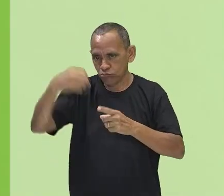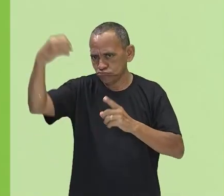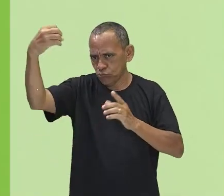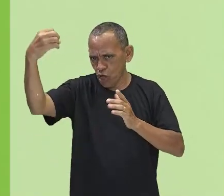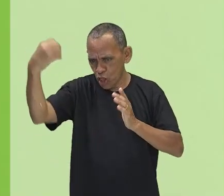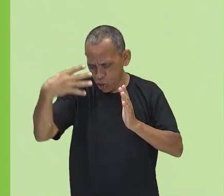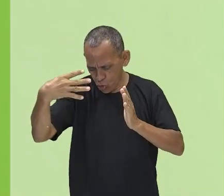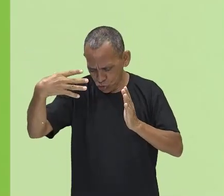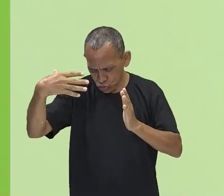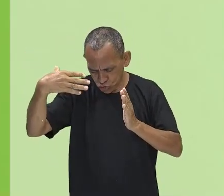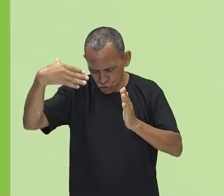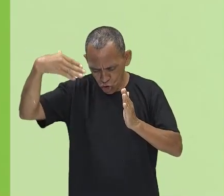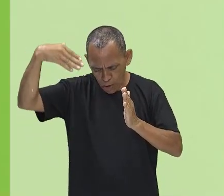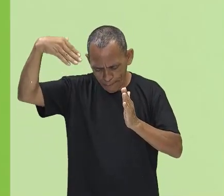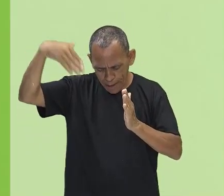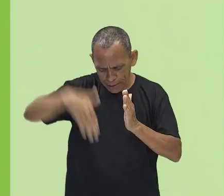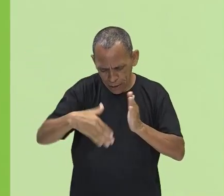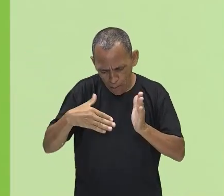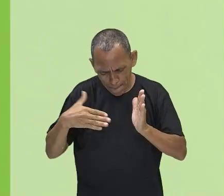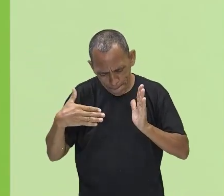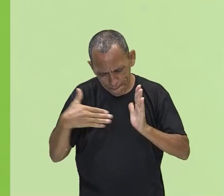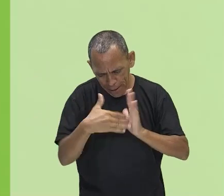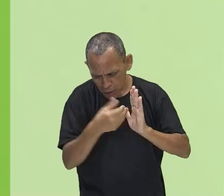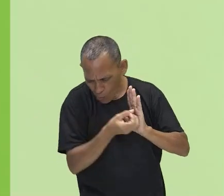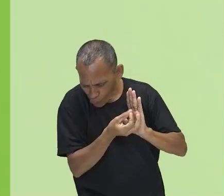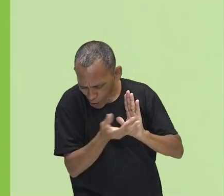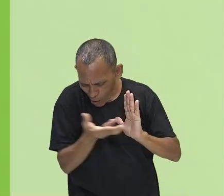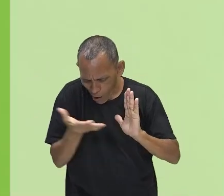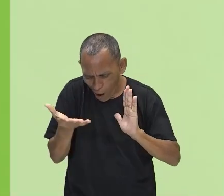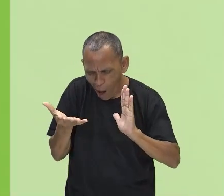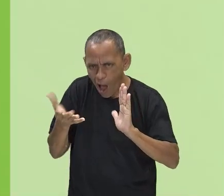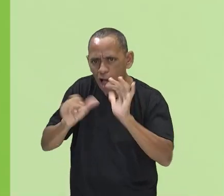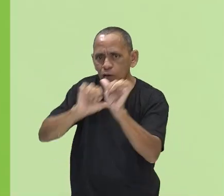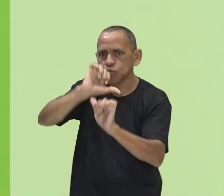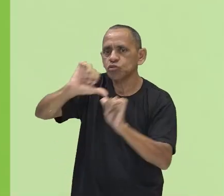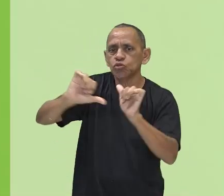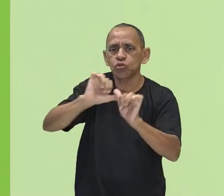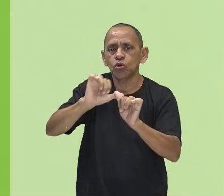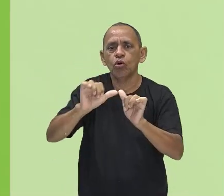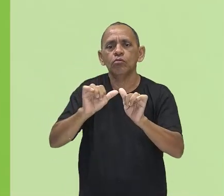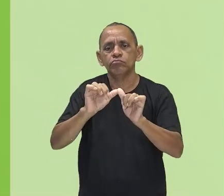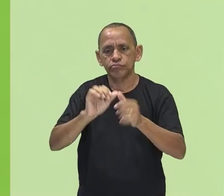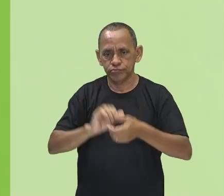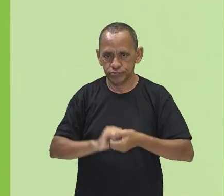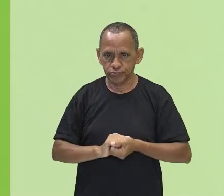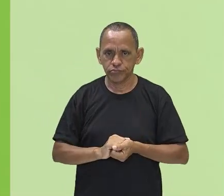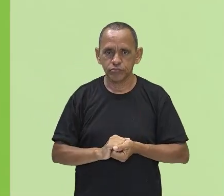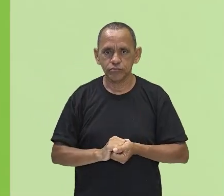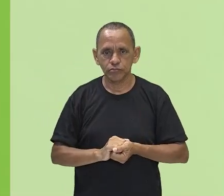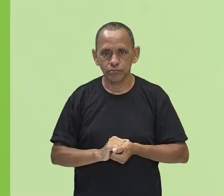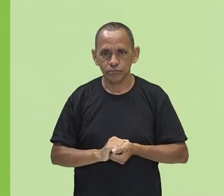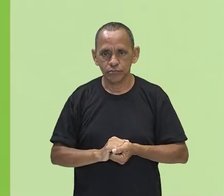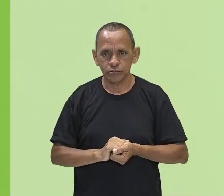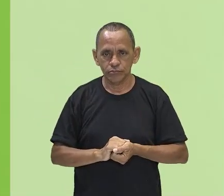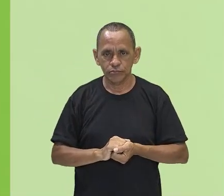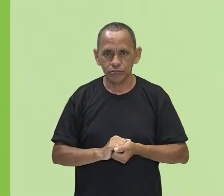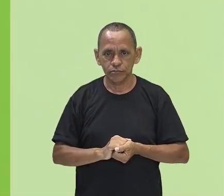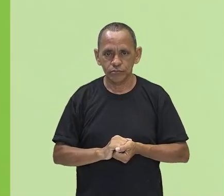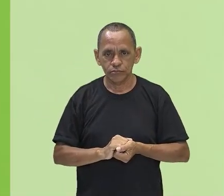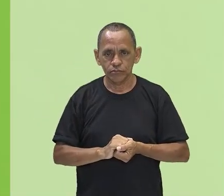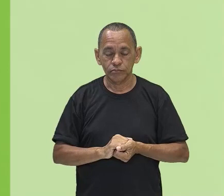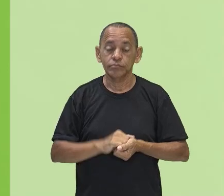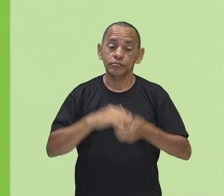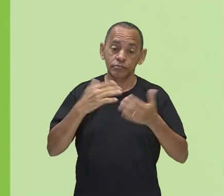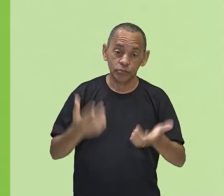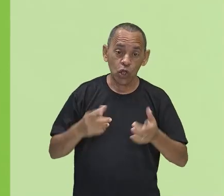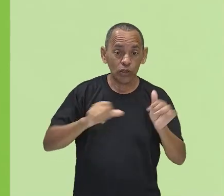ela mudou de meio, né? Saiu do meio que era a água e veio para o meio que é o ar até atingir os nossos olhos. Então, nessa mudança de